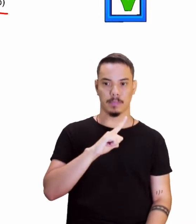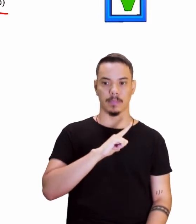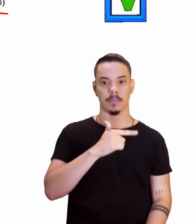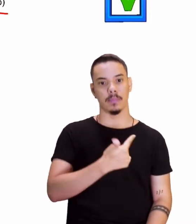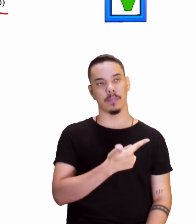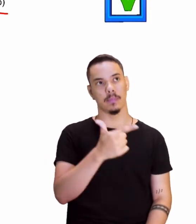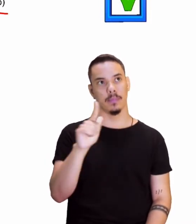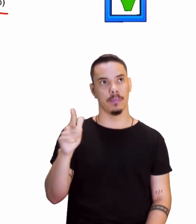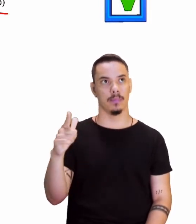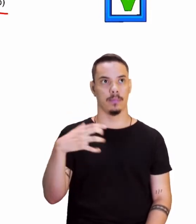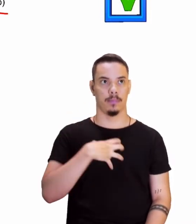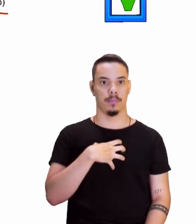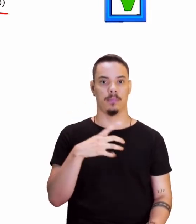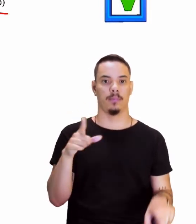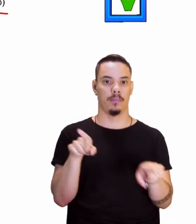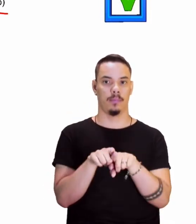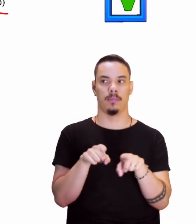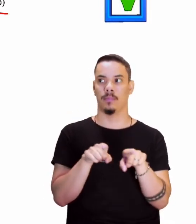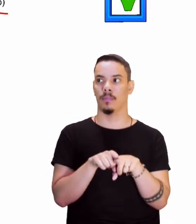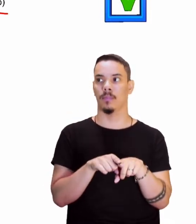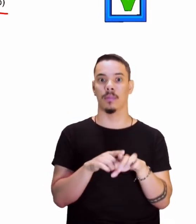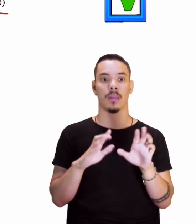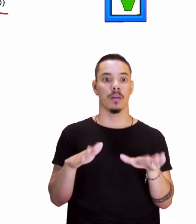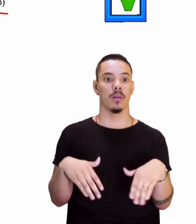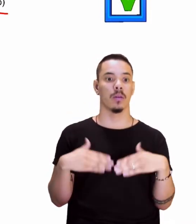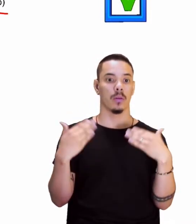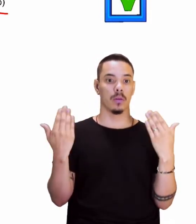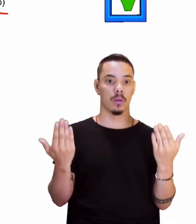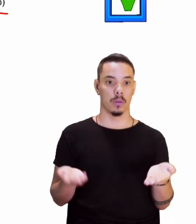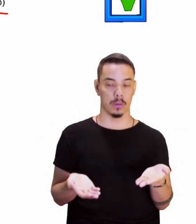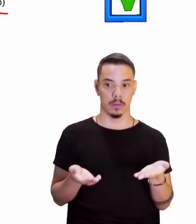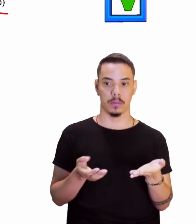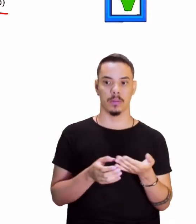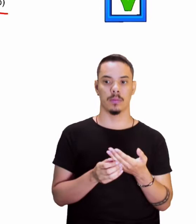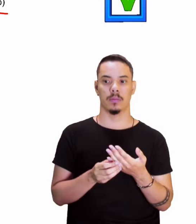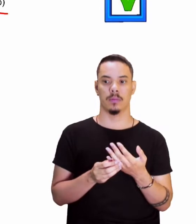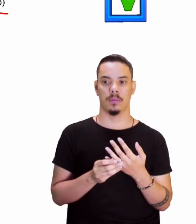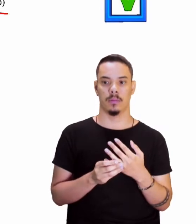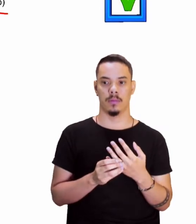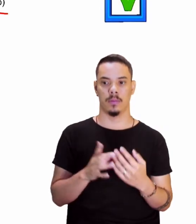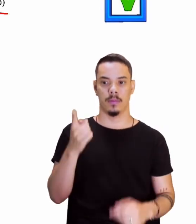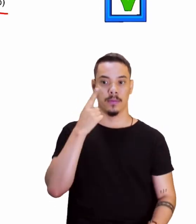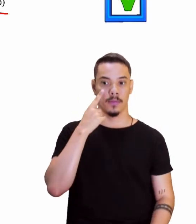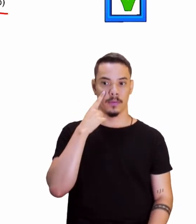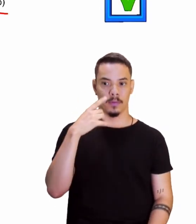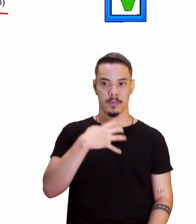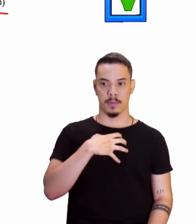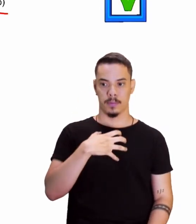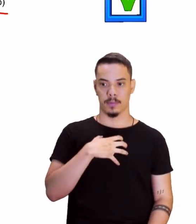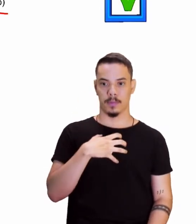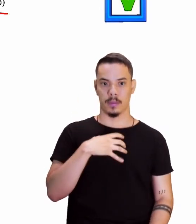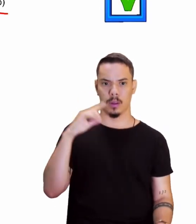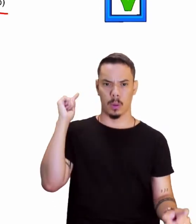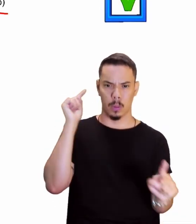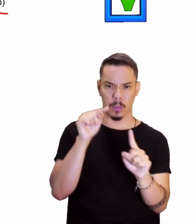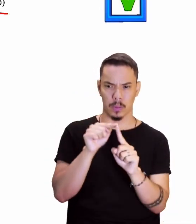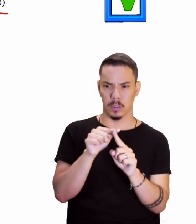tem um outro sentido também. Olha só, quando ele for né, no sentido de